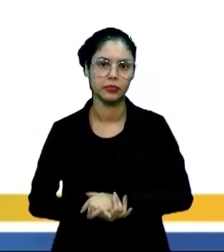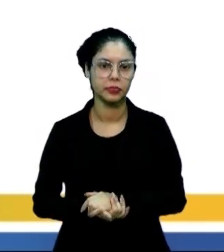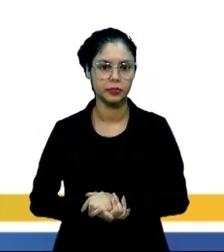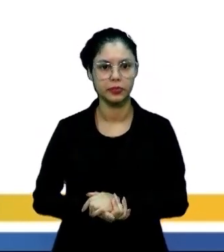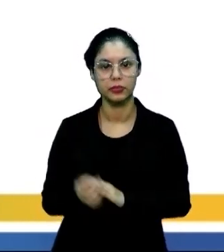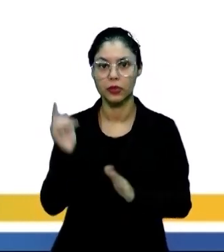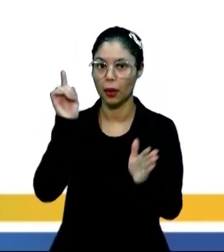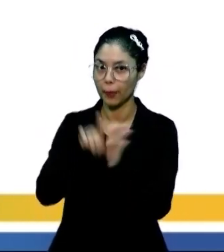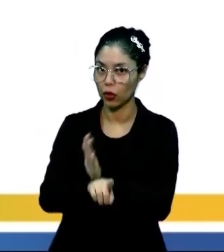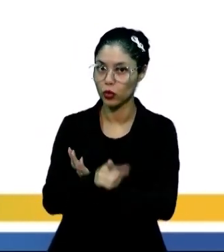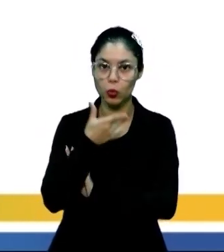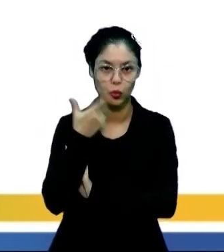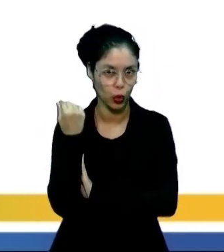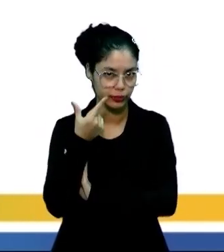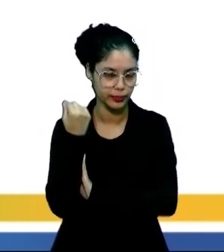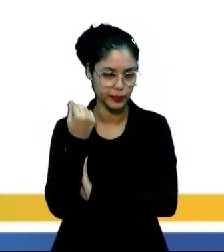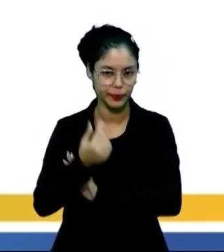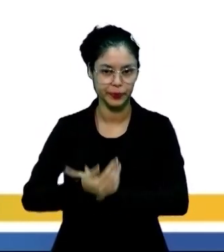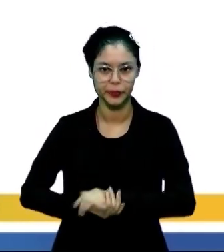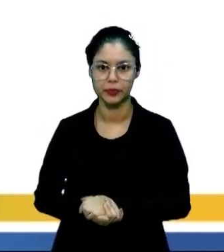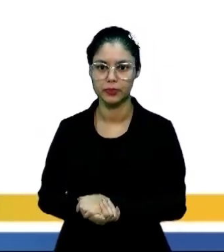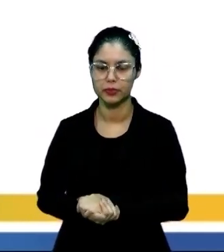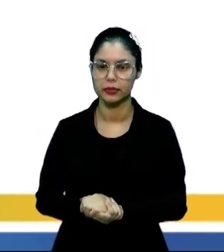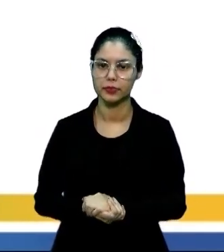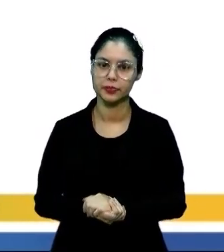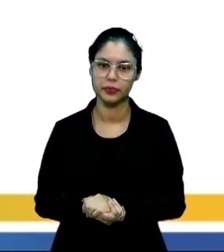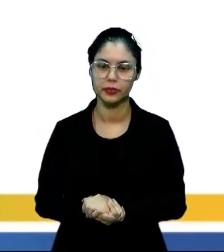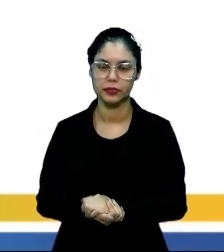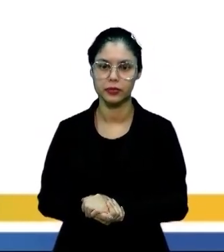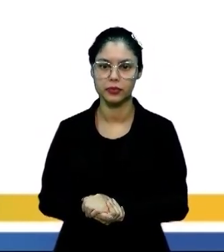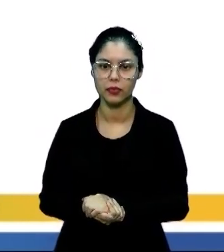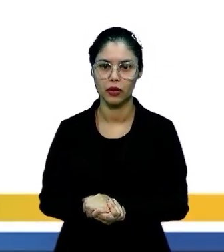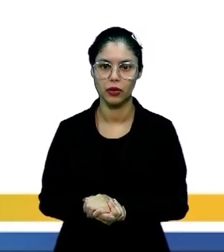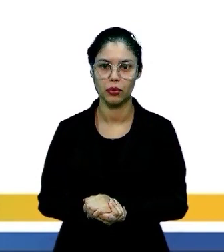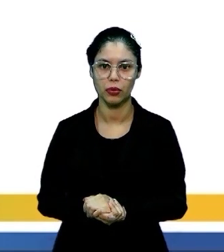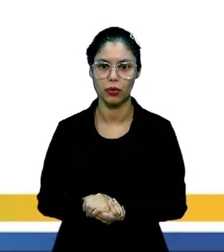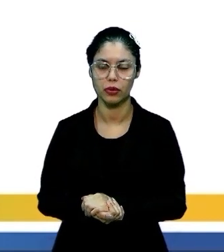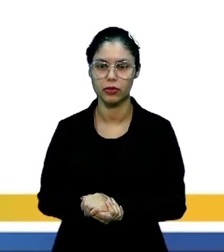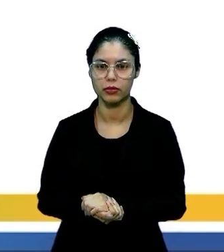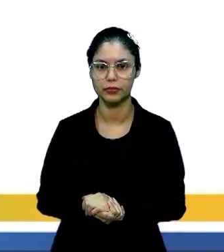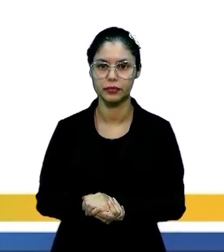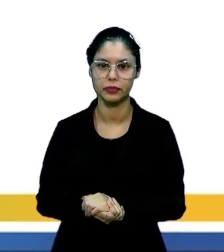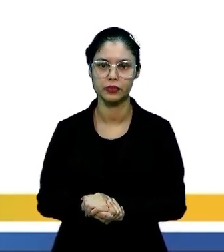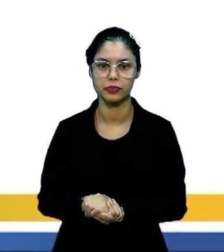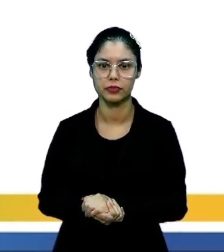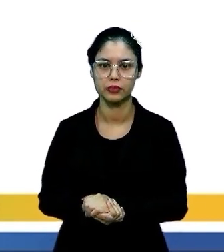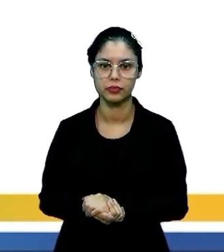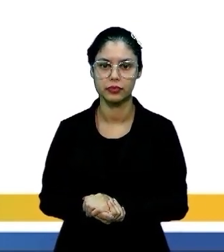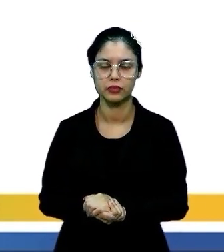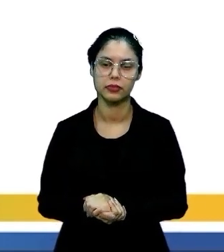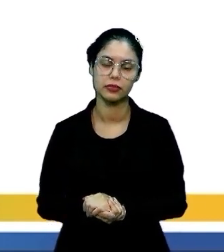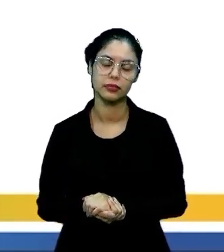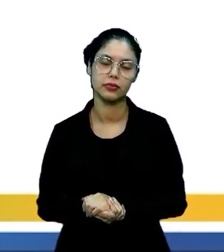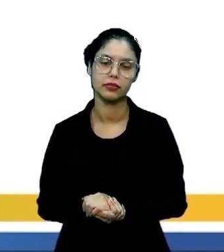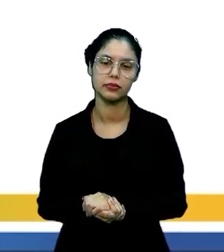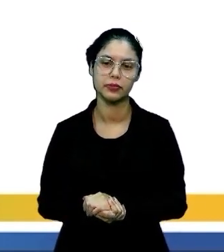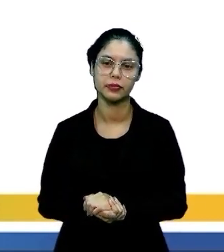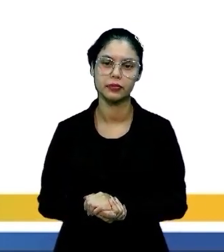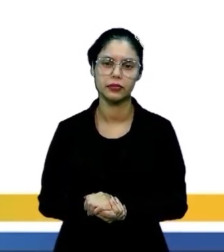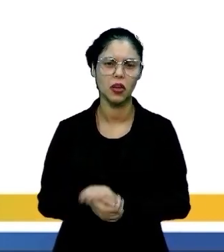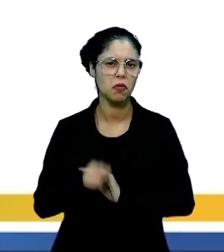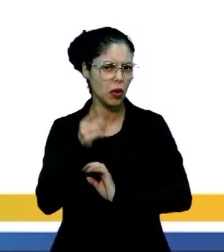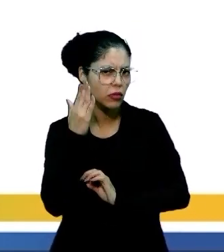John pergunta para o Garfield. No segundo quadrinho, ele diz: You know the cycle.